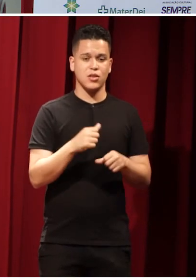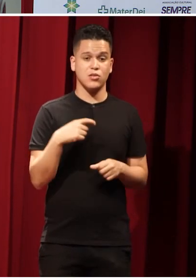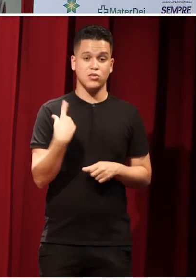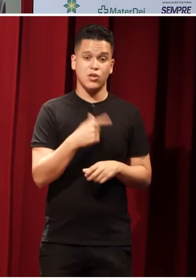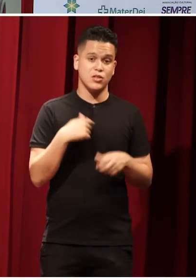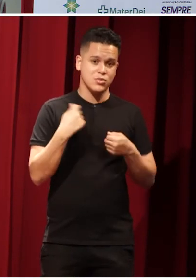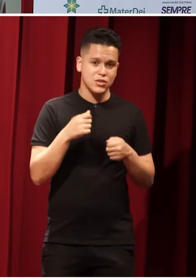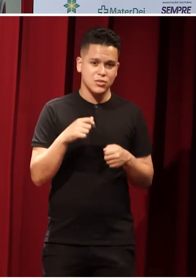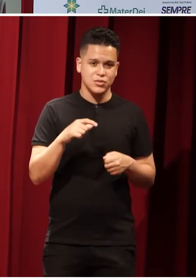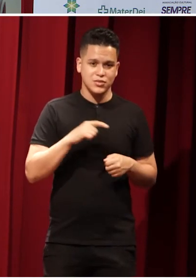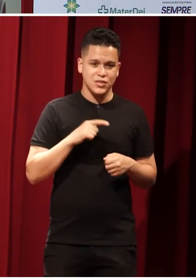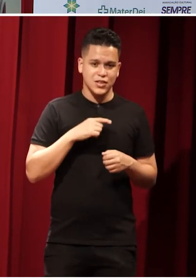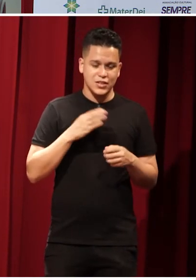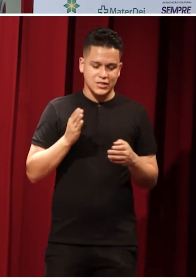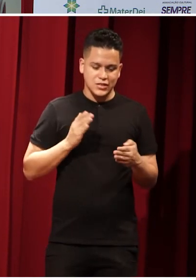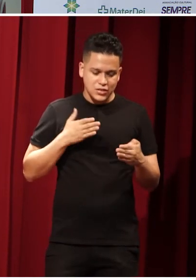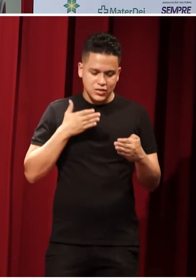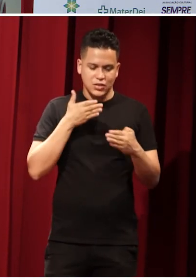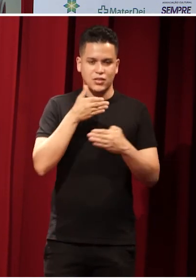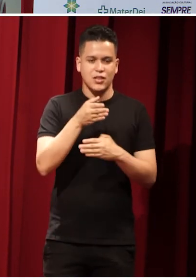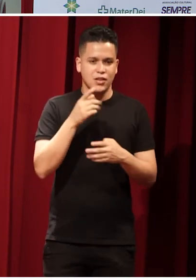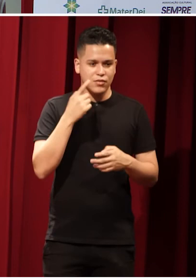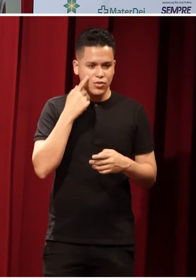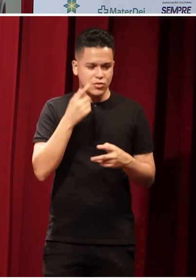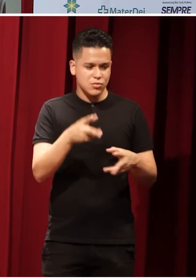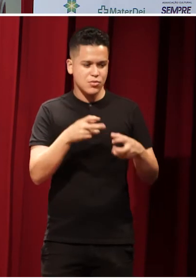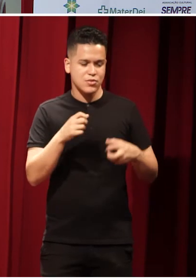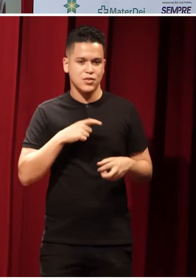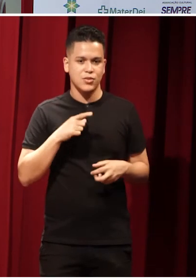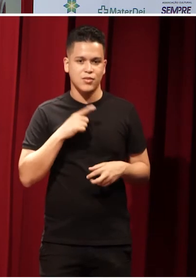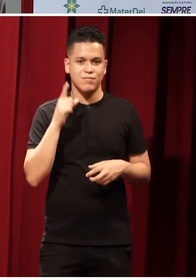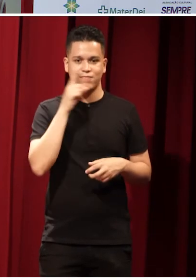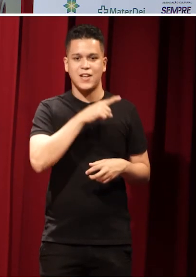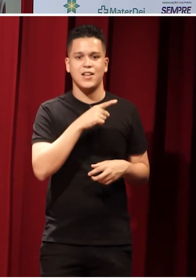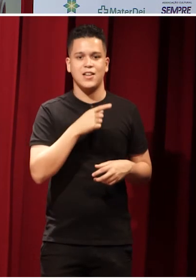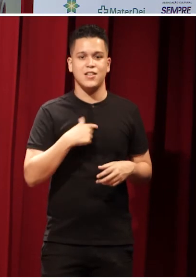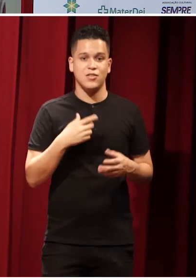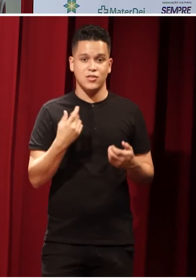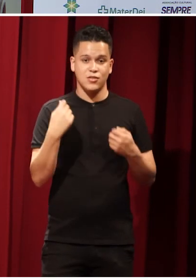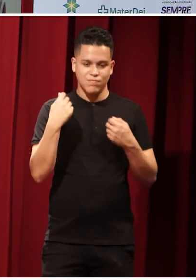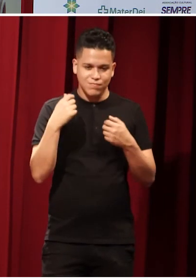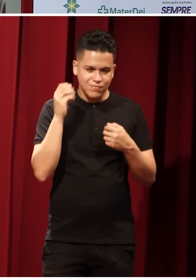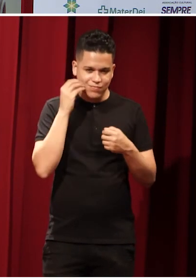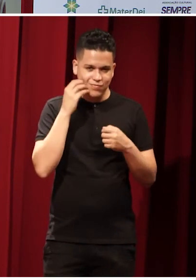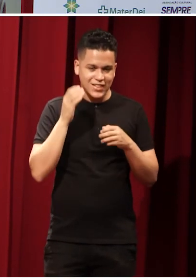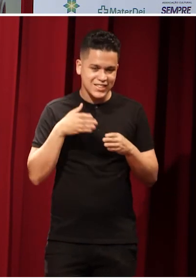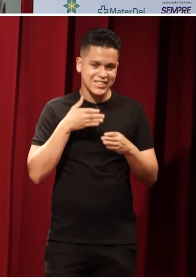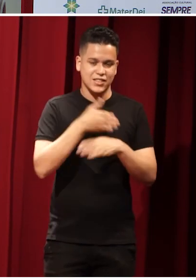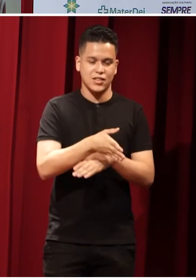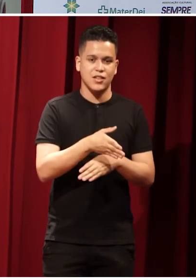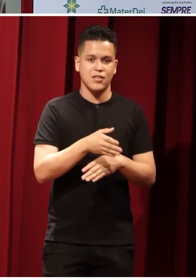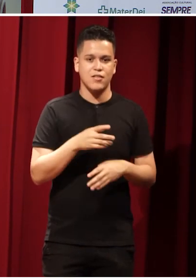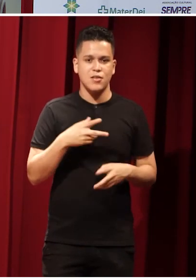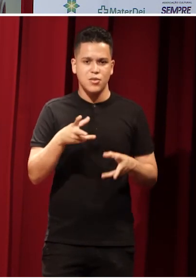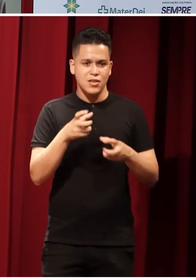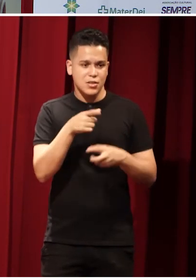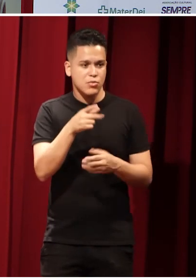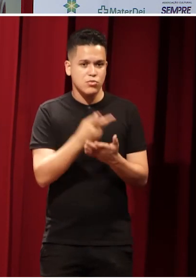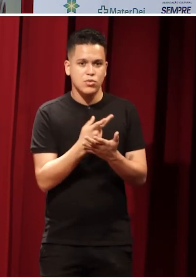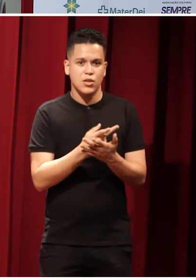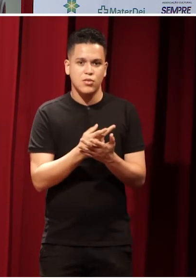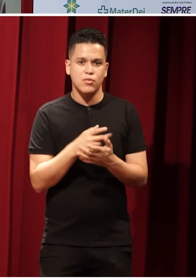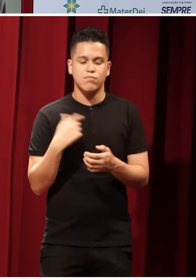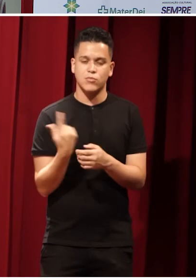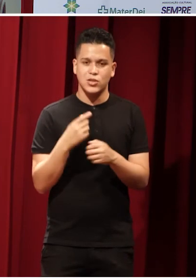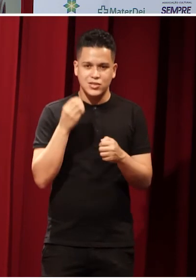é sempre tentar entrar pelas rachaduras do muro da prisão. No caso da Amazônia, essa